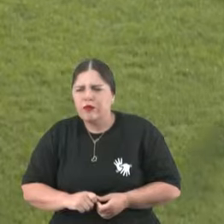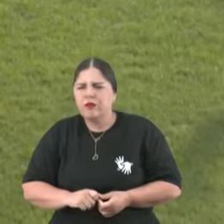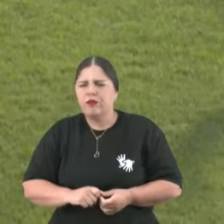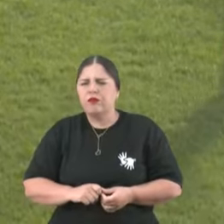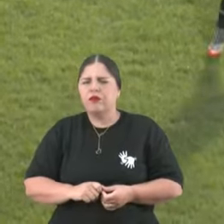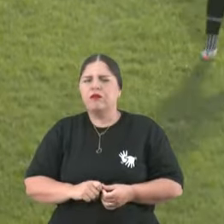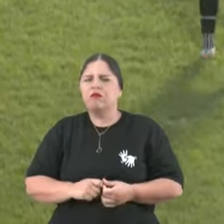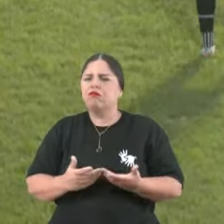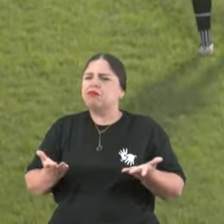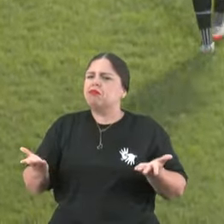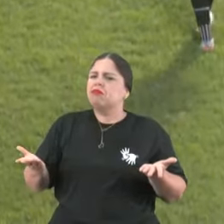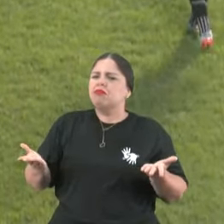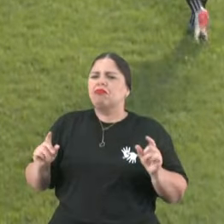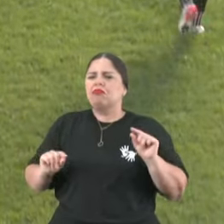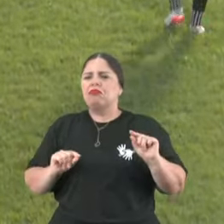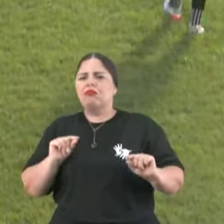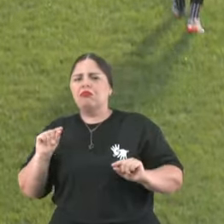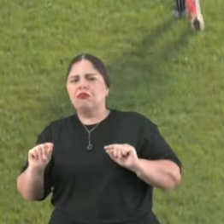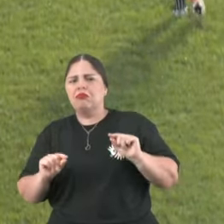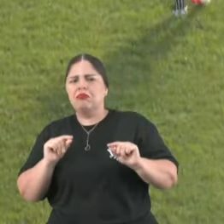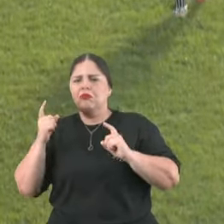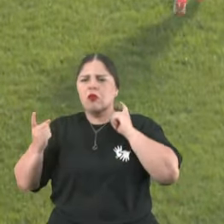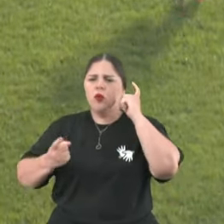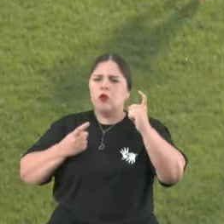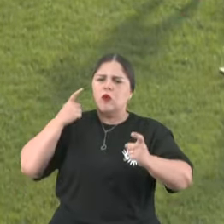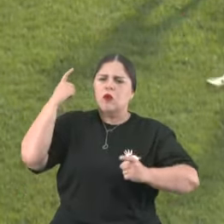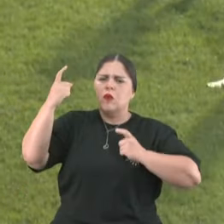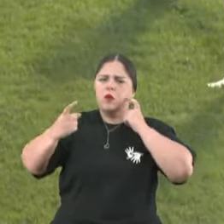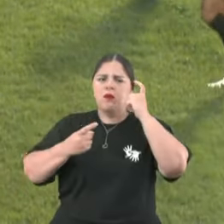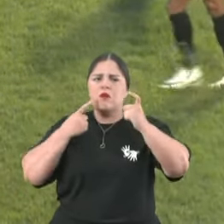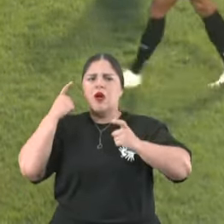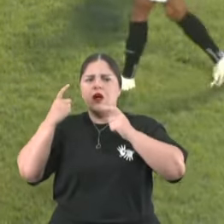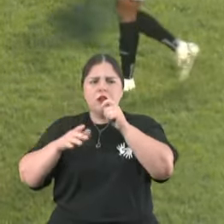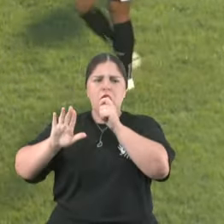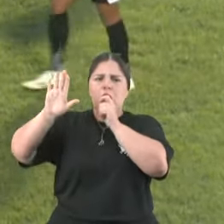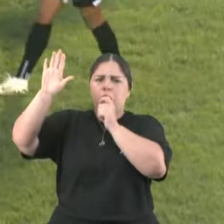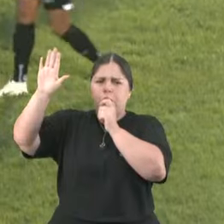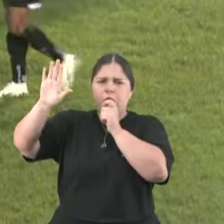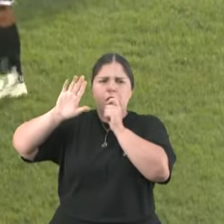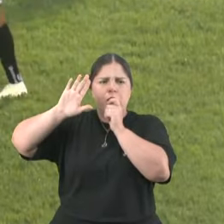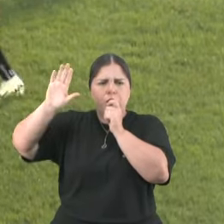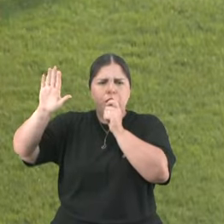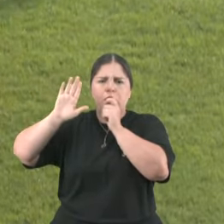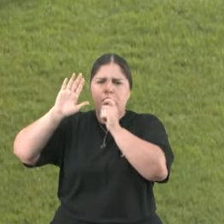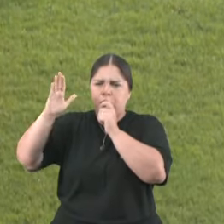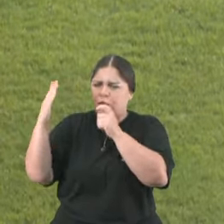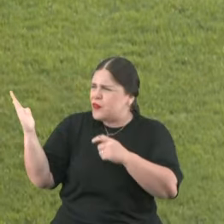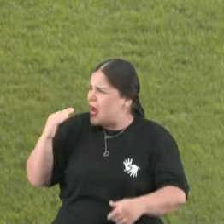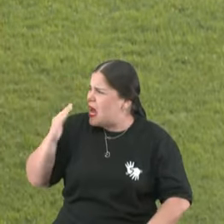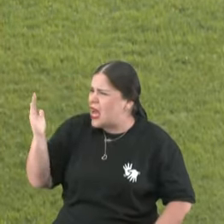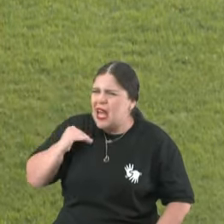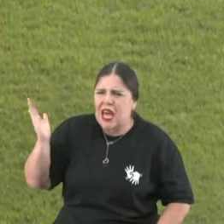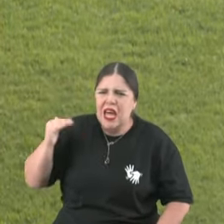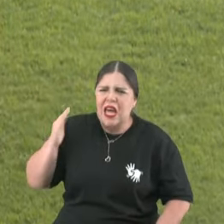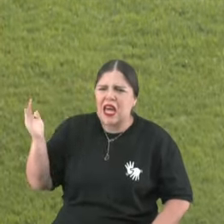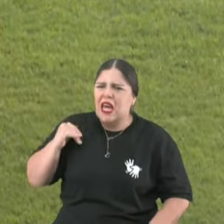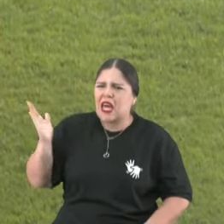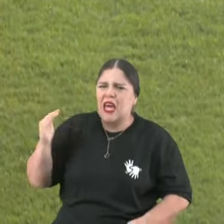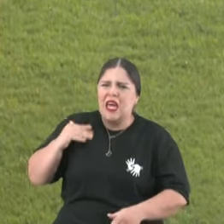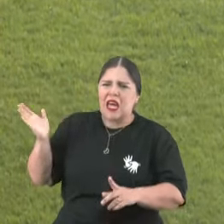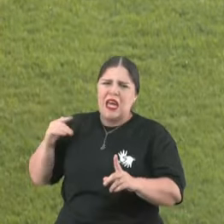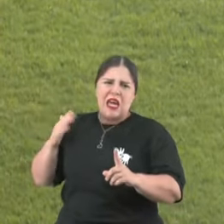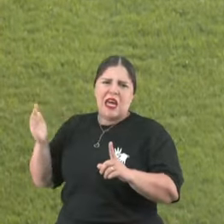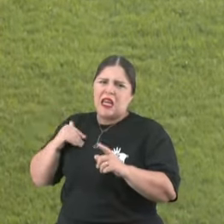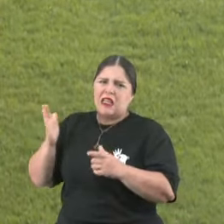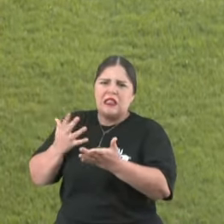E assim, o Wagner se mostrou muito preocupado, né? Ele apitou várias vezes, dizendo, venham pra cá. Não me recordo de ter visto